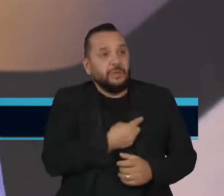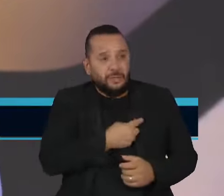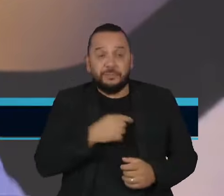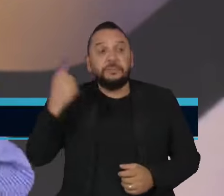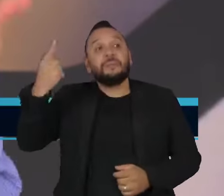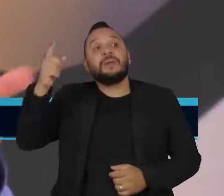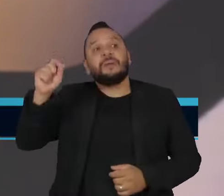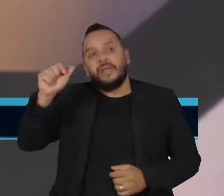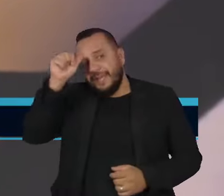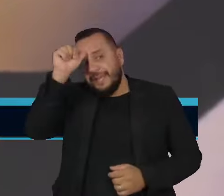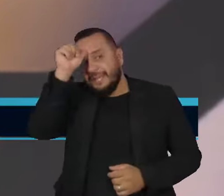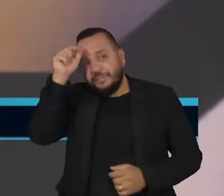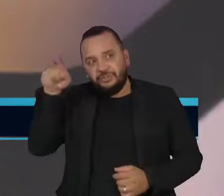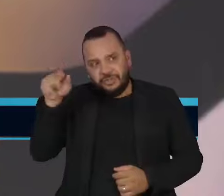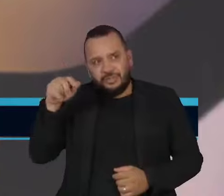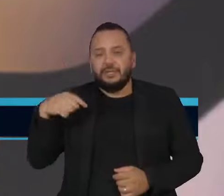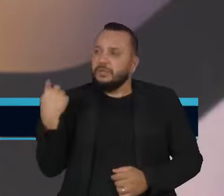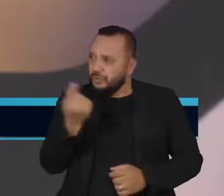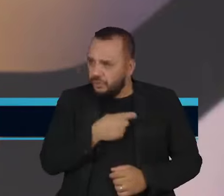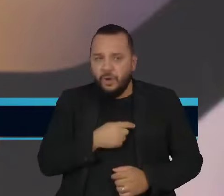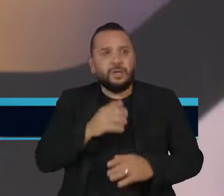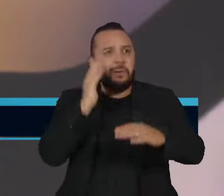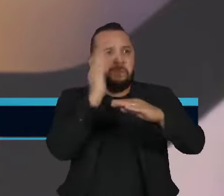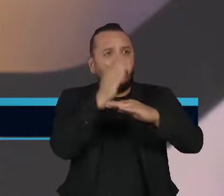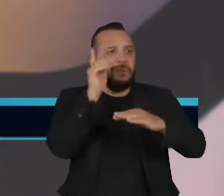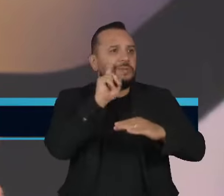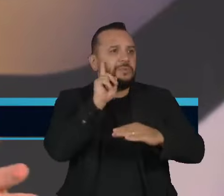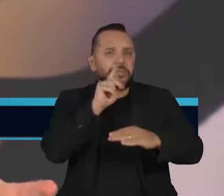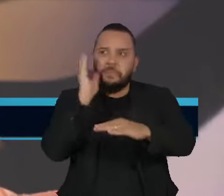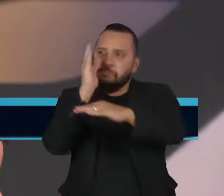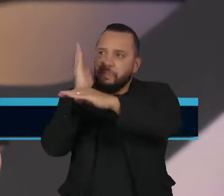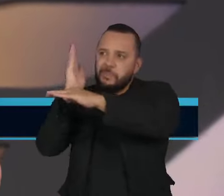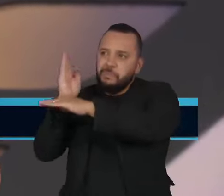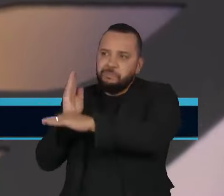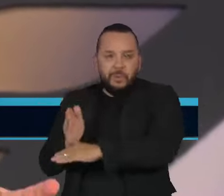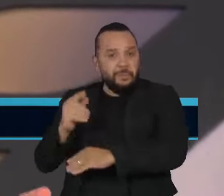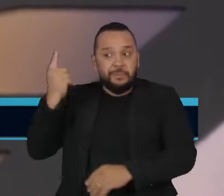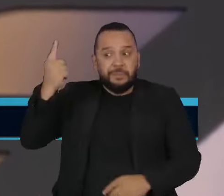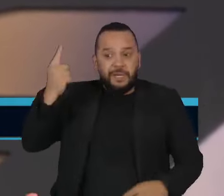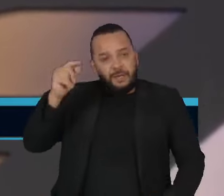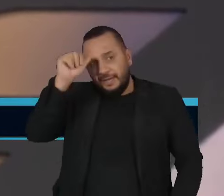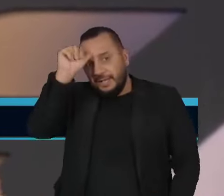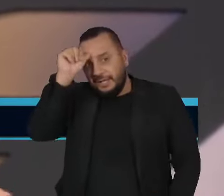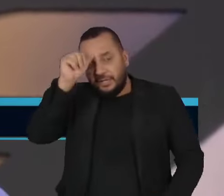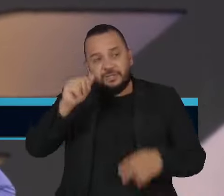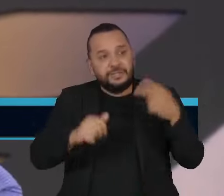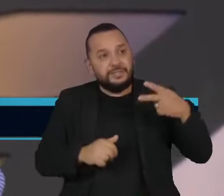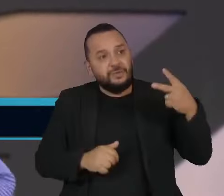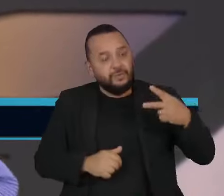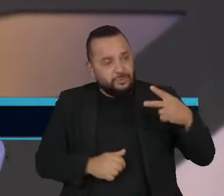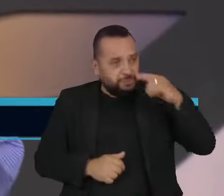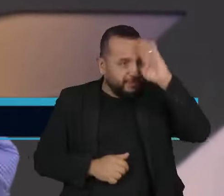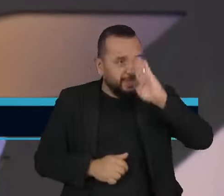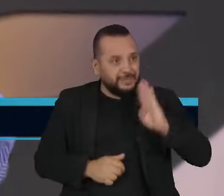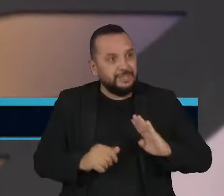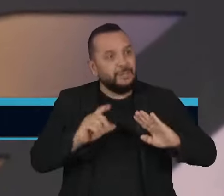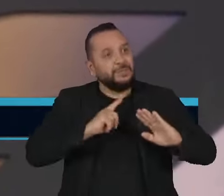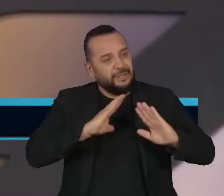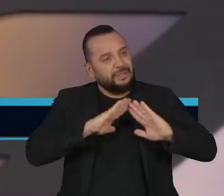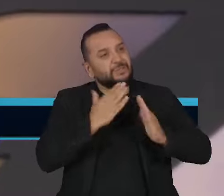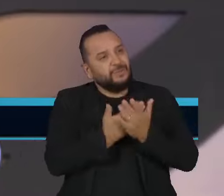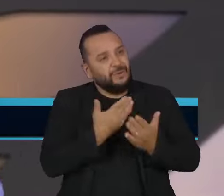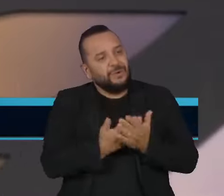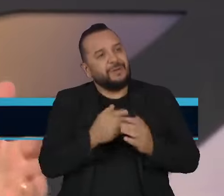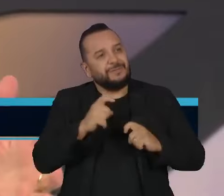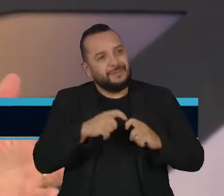pouco, mais que Estados Unidos, mais que qualquer outro país. Então, a quantidade de médicos que está se formando em progressão